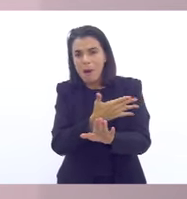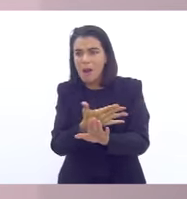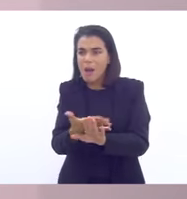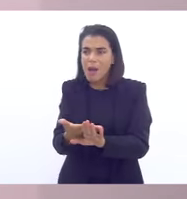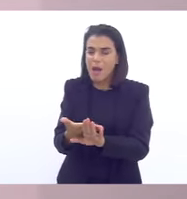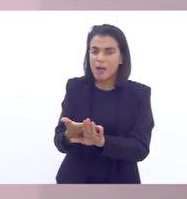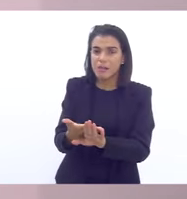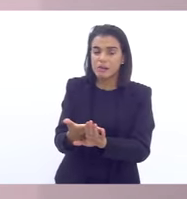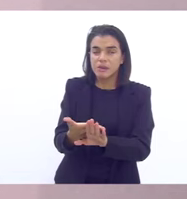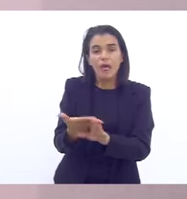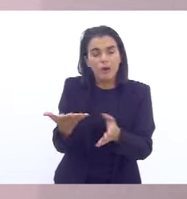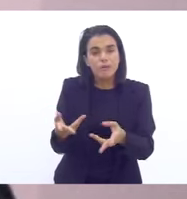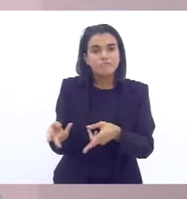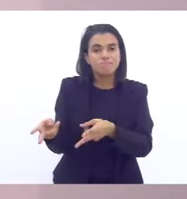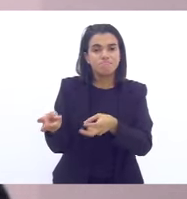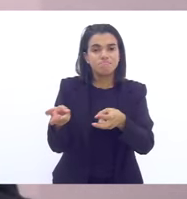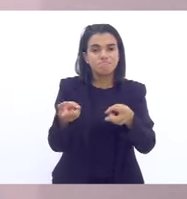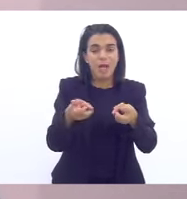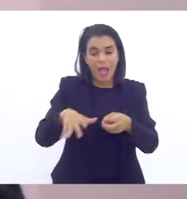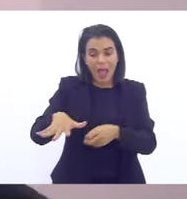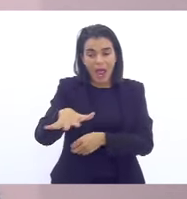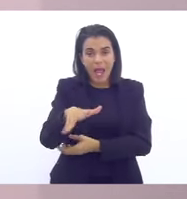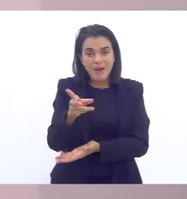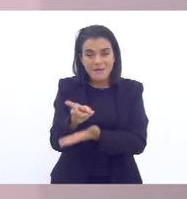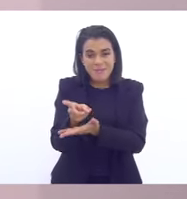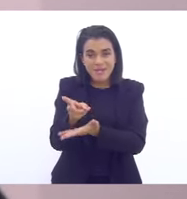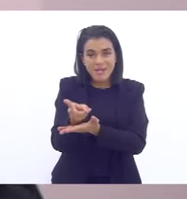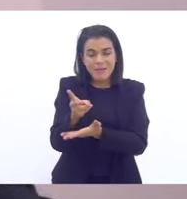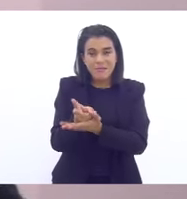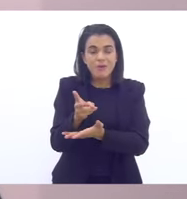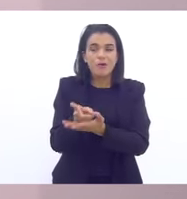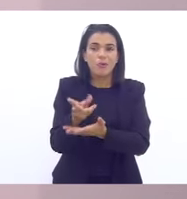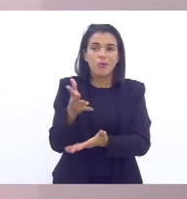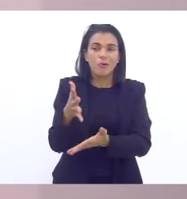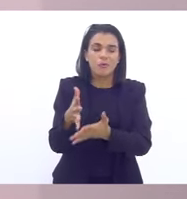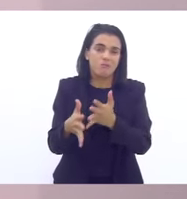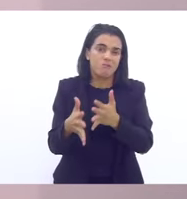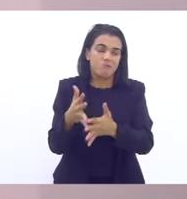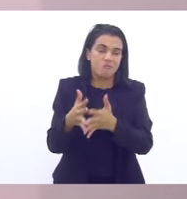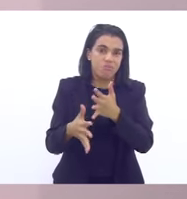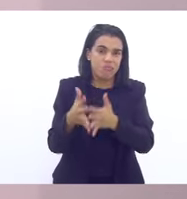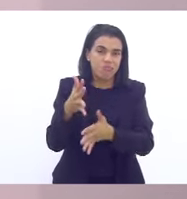gente percebe que essas áreas também começam a ser afetadas